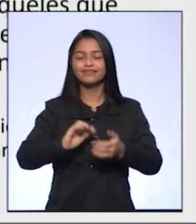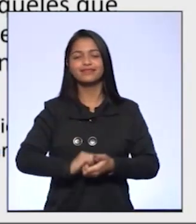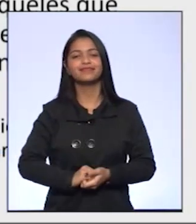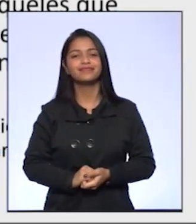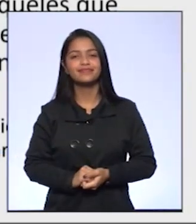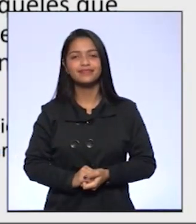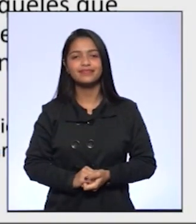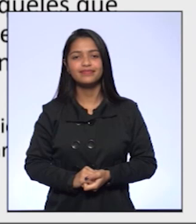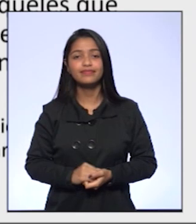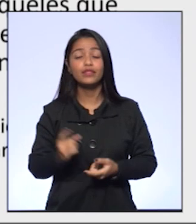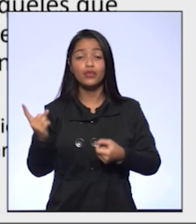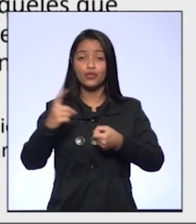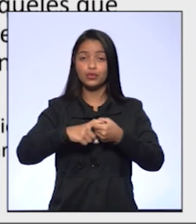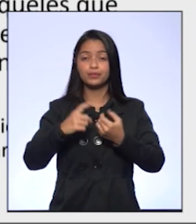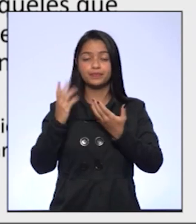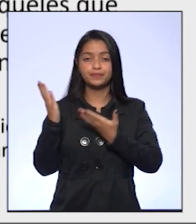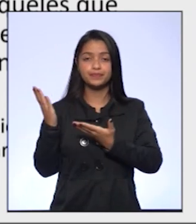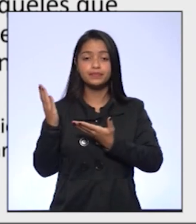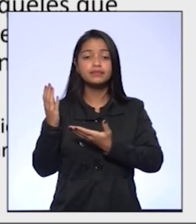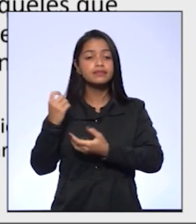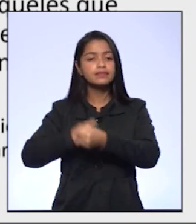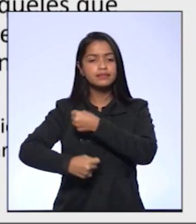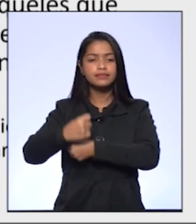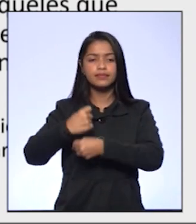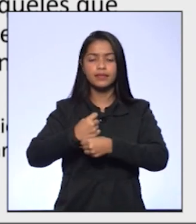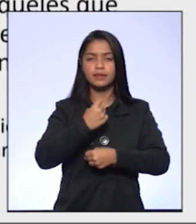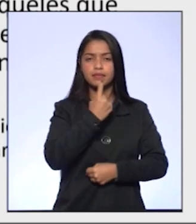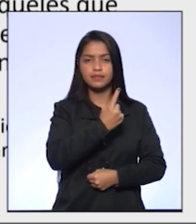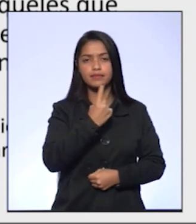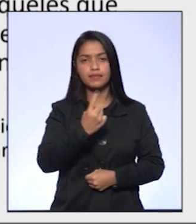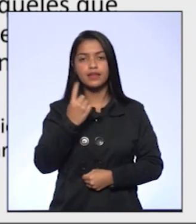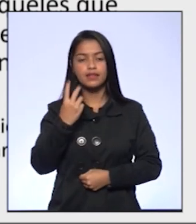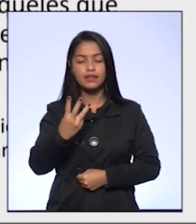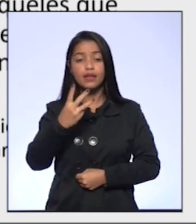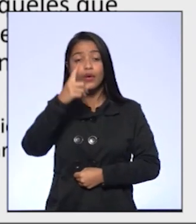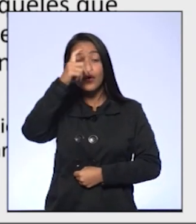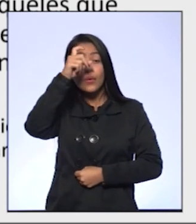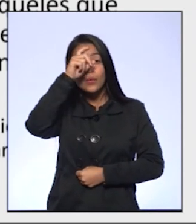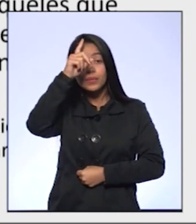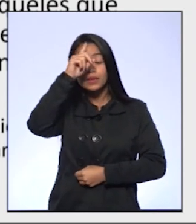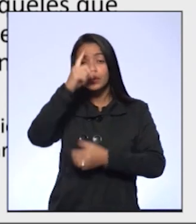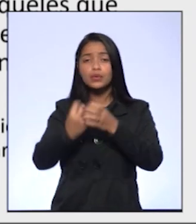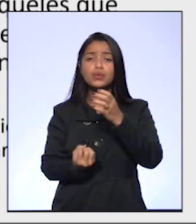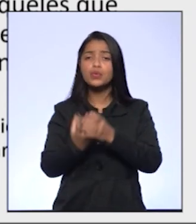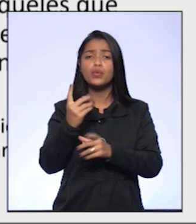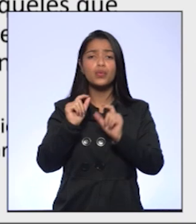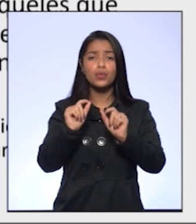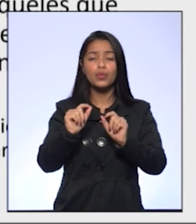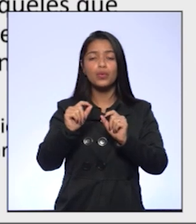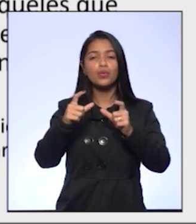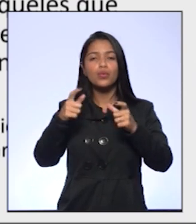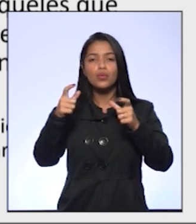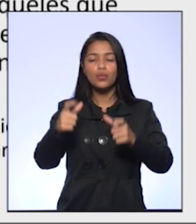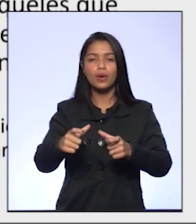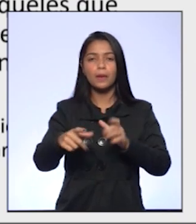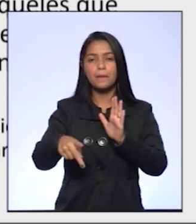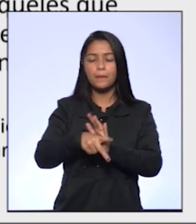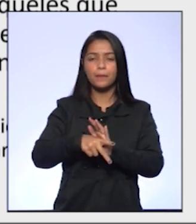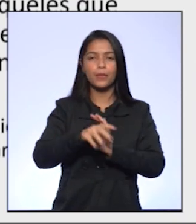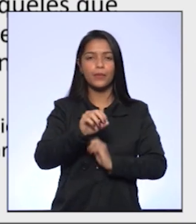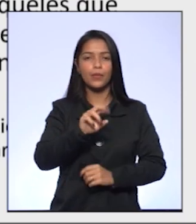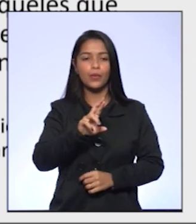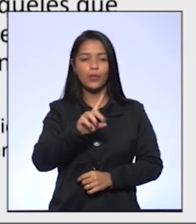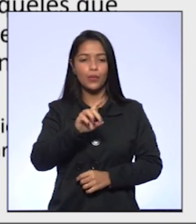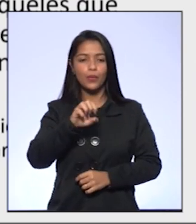fazer, em 1113, do Hospital de Jerusalém um estabelecimento central da ordem, Pascoal II